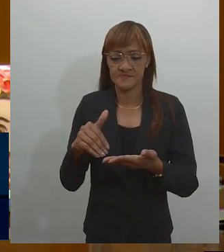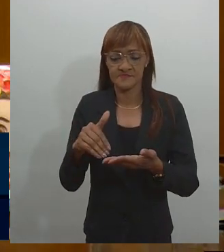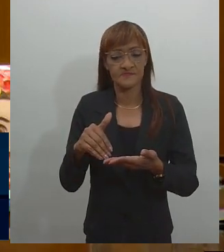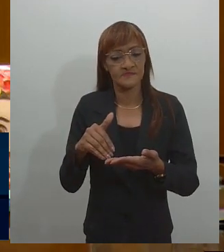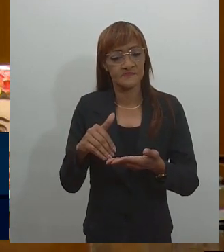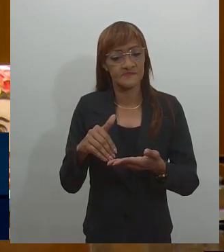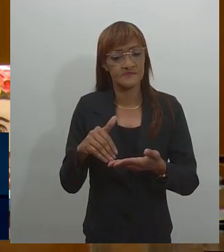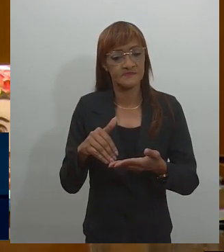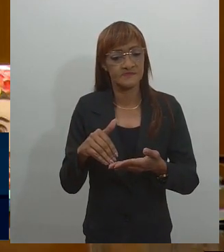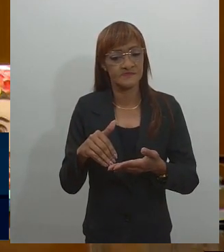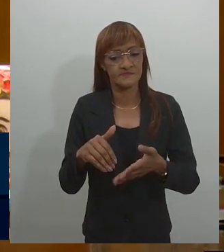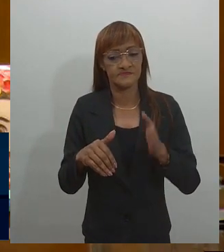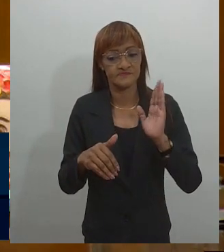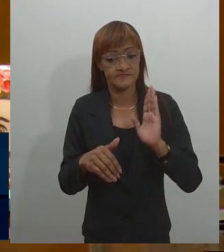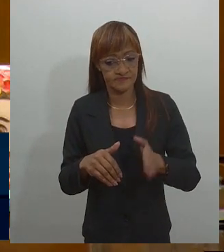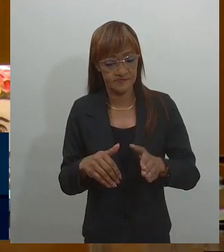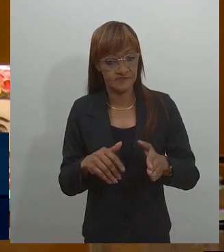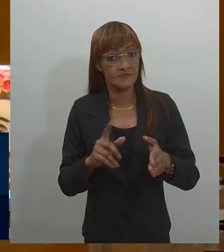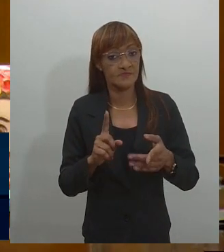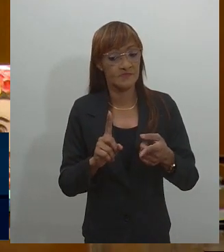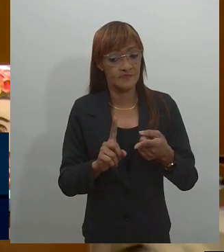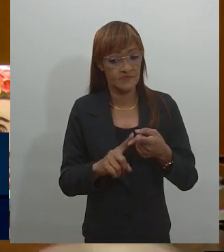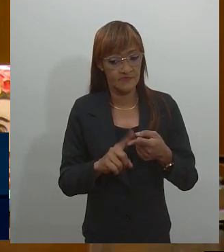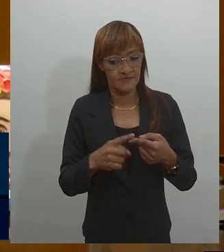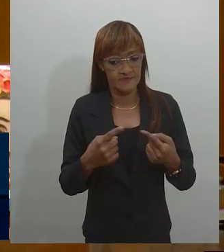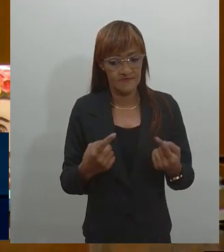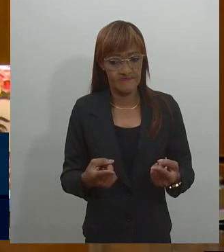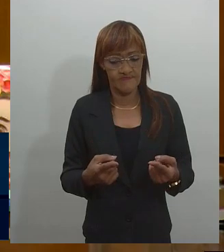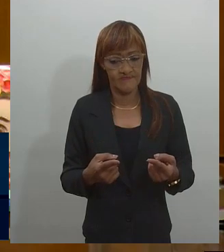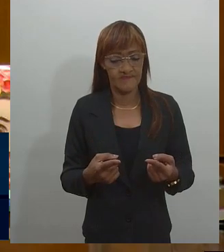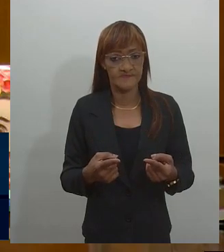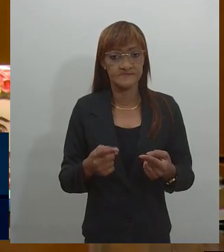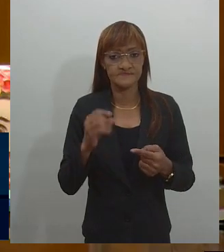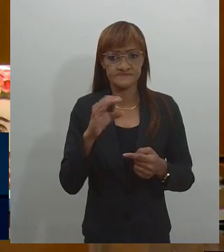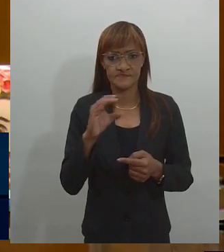LGBTQIA+, Simi Lahá, lançaram a bancada